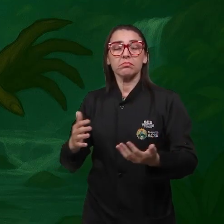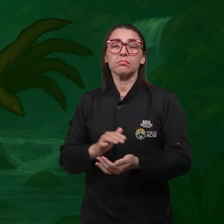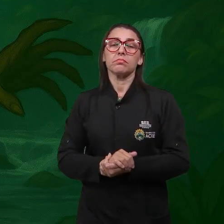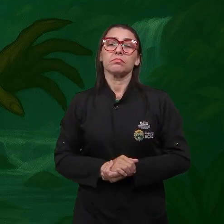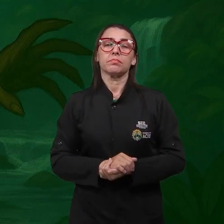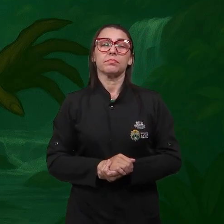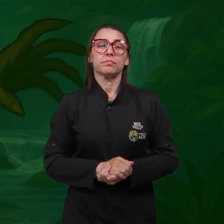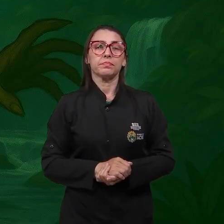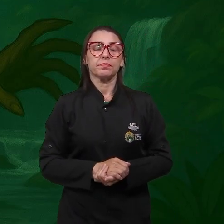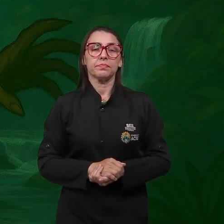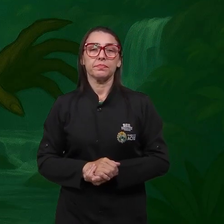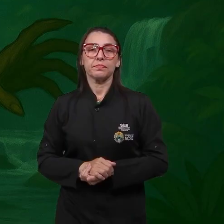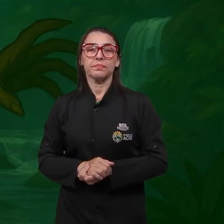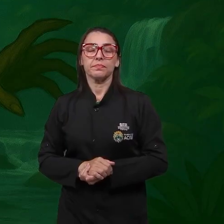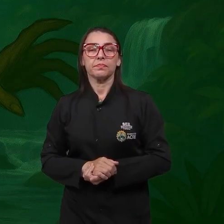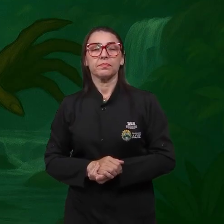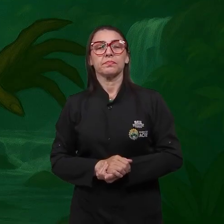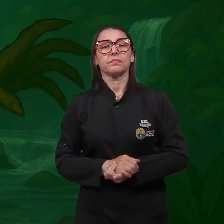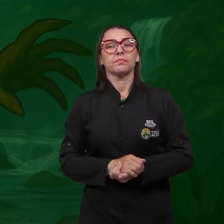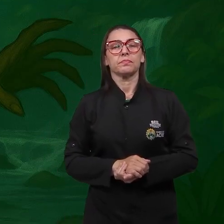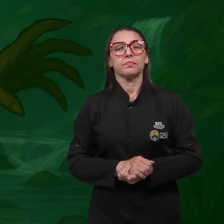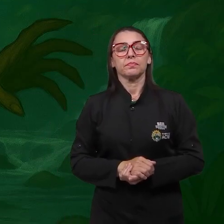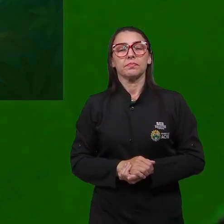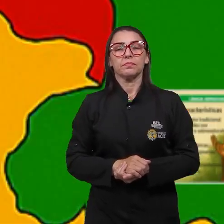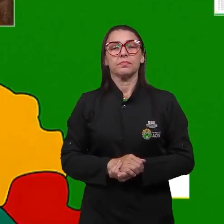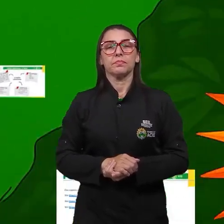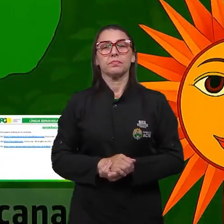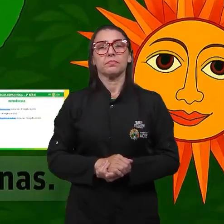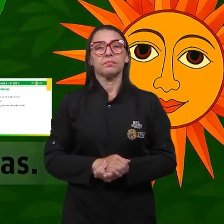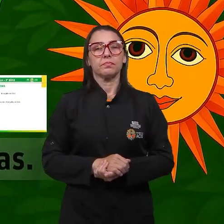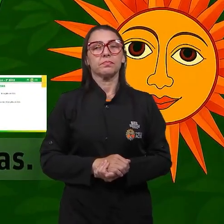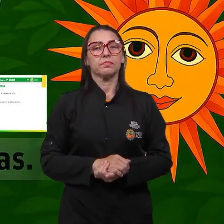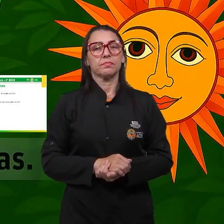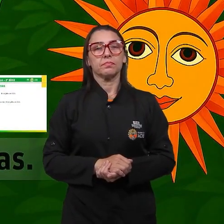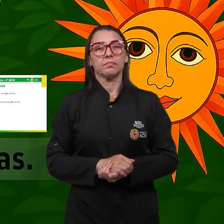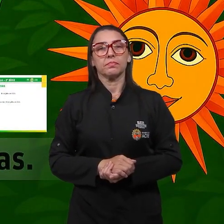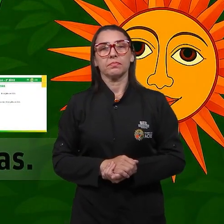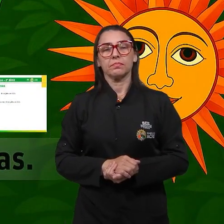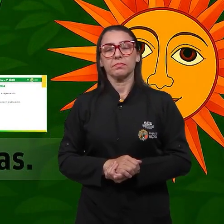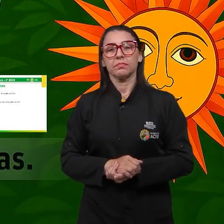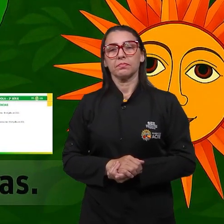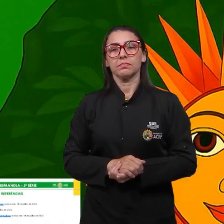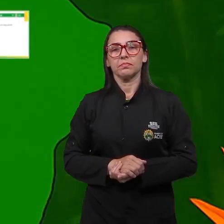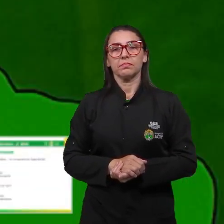dando continuidade, vamos aqui agora para a